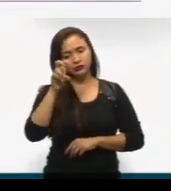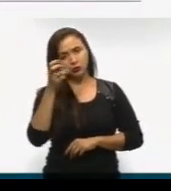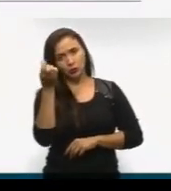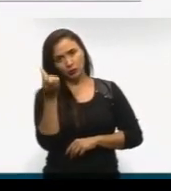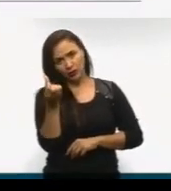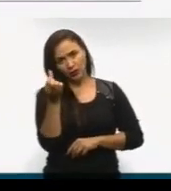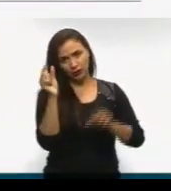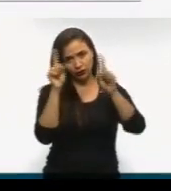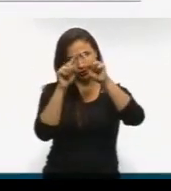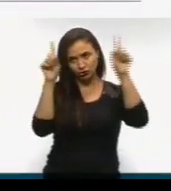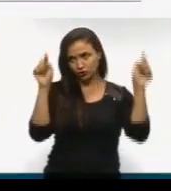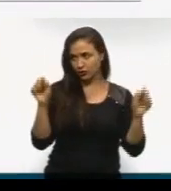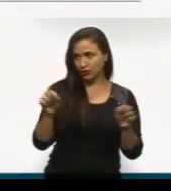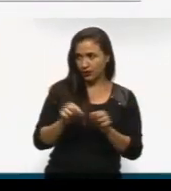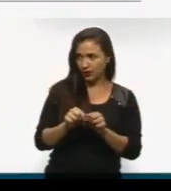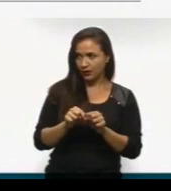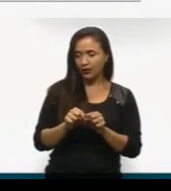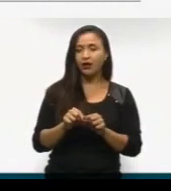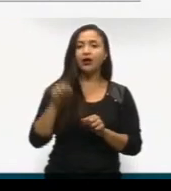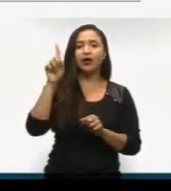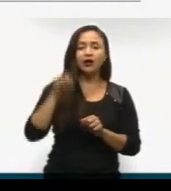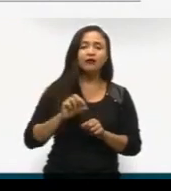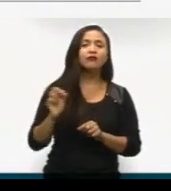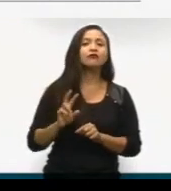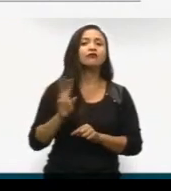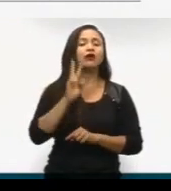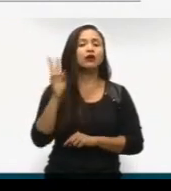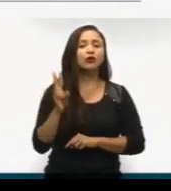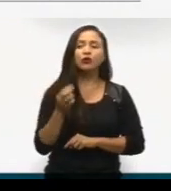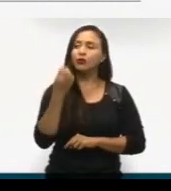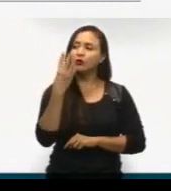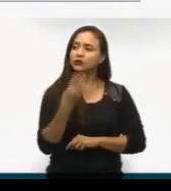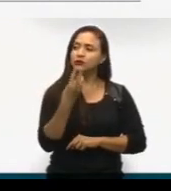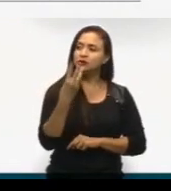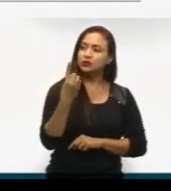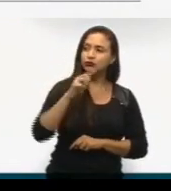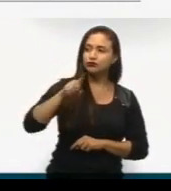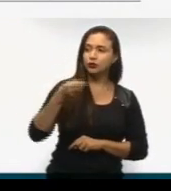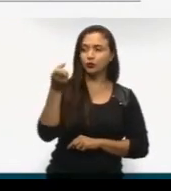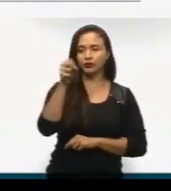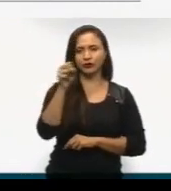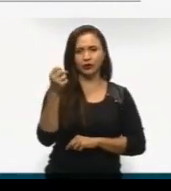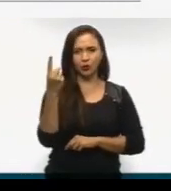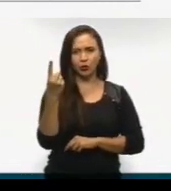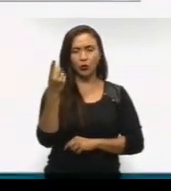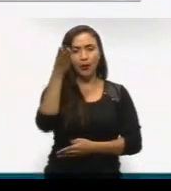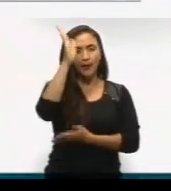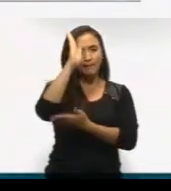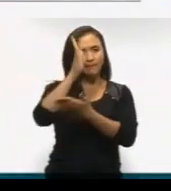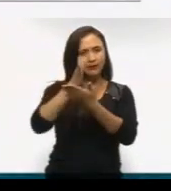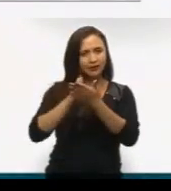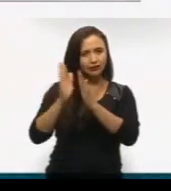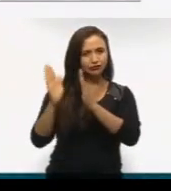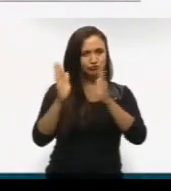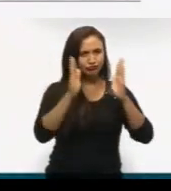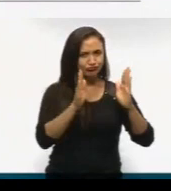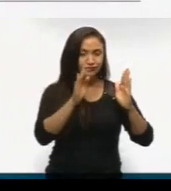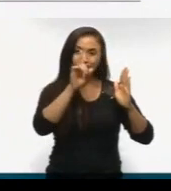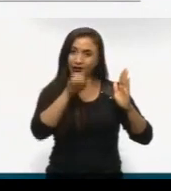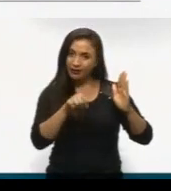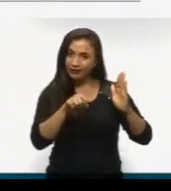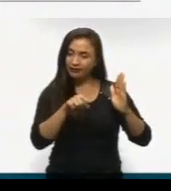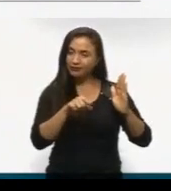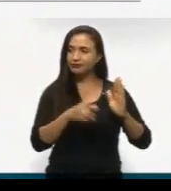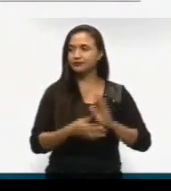0,556 da janela custa 431,81. Então, meia janela custa isso aqui. Opa, um fator